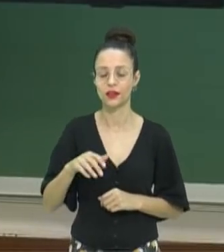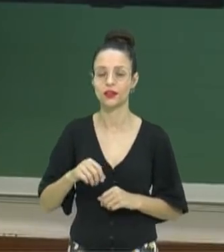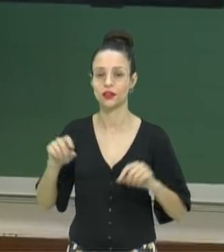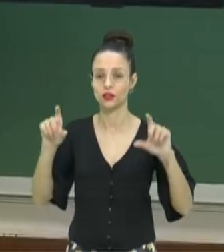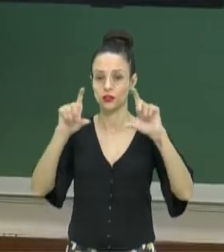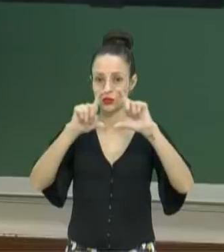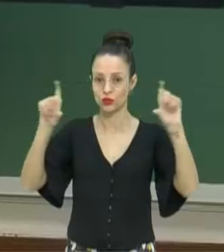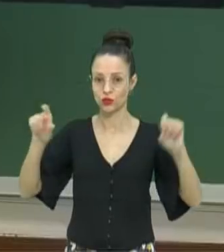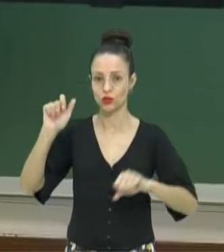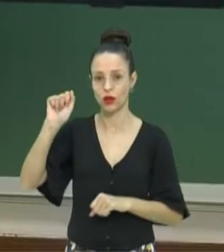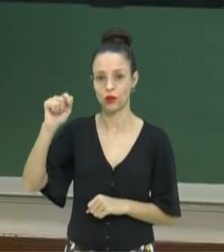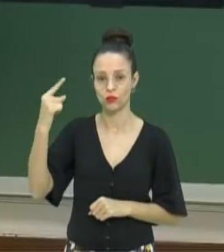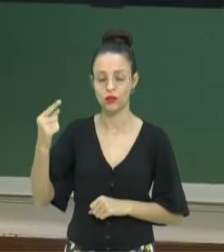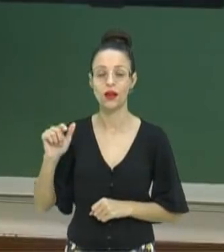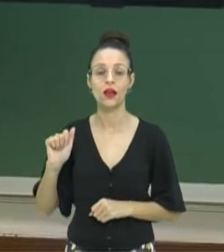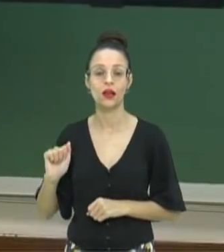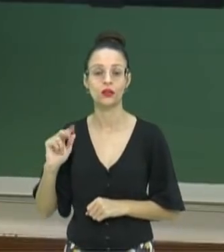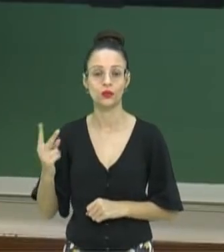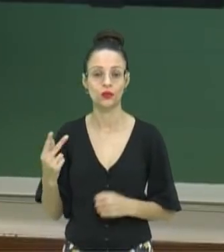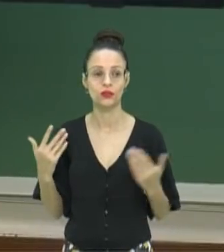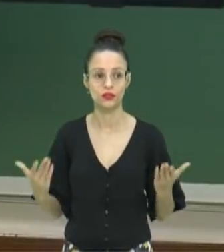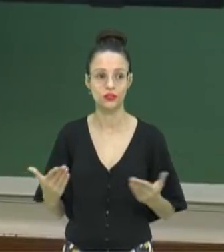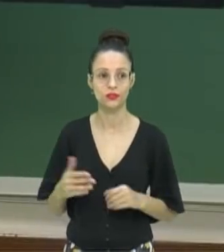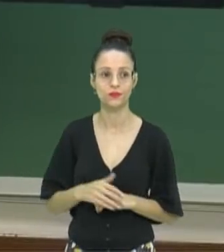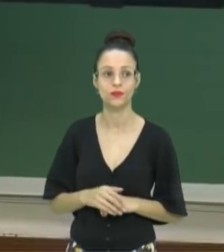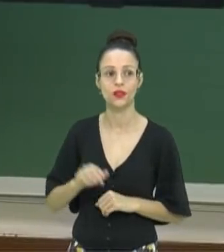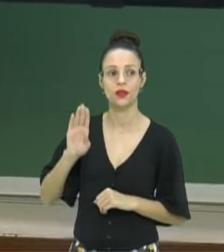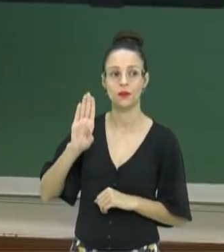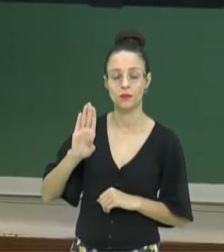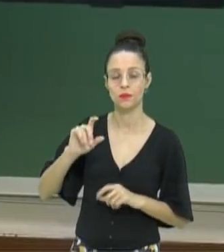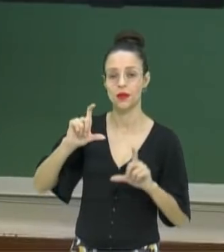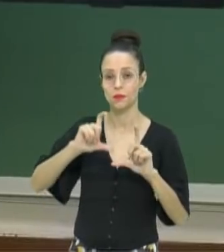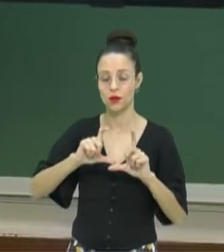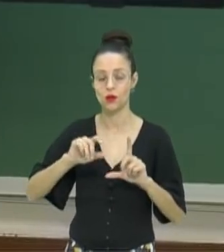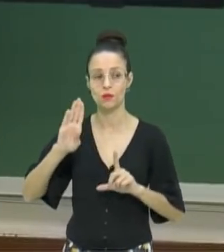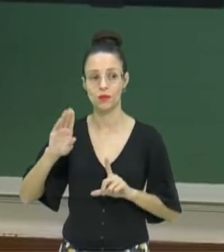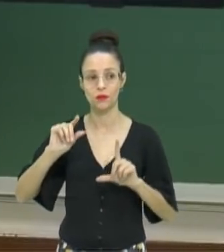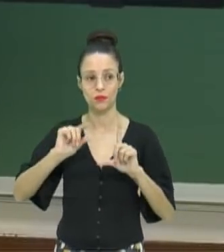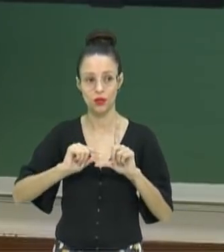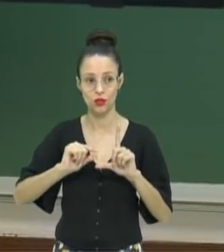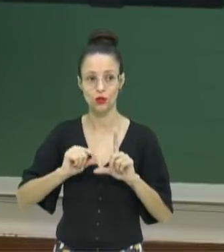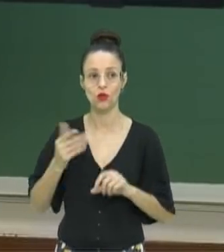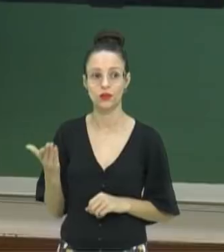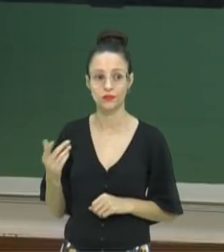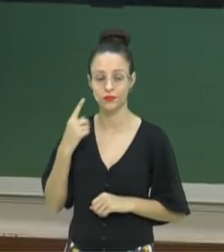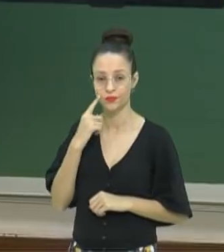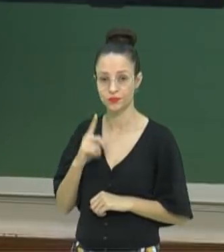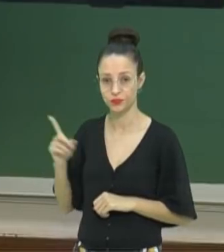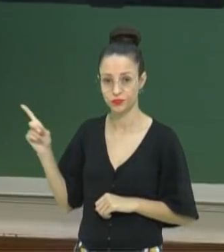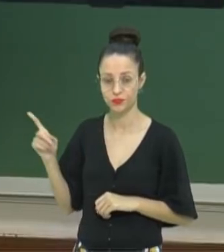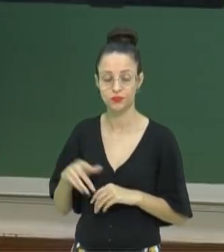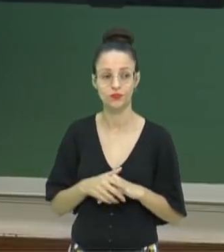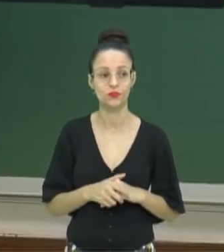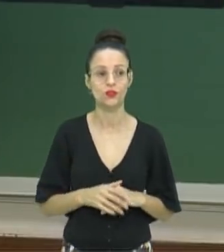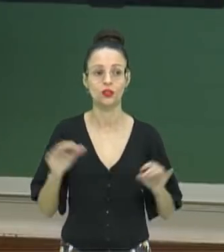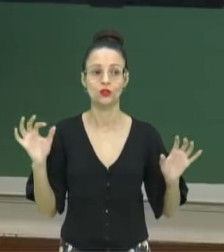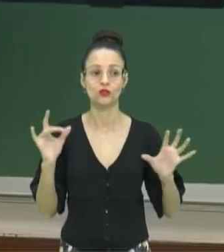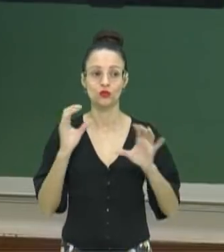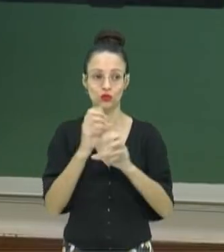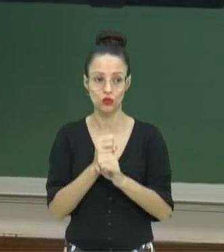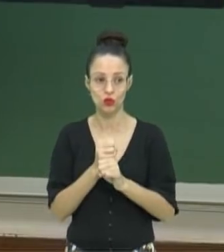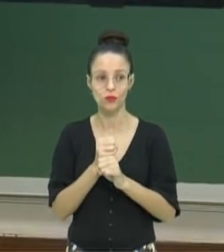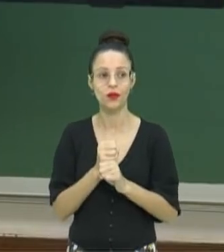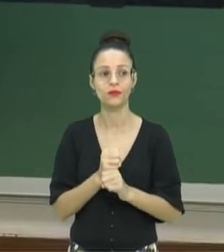maior, do A1. E do A2? A base maior, 16, base menor, 6, altura 8. Somando